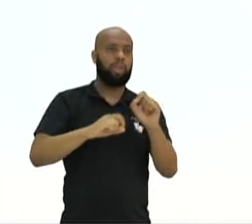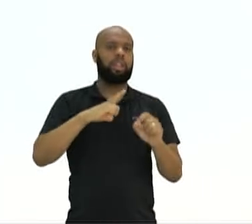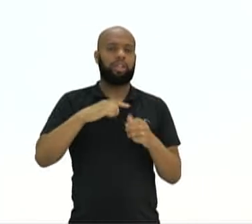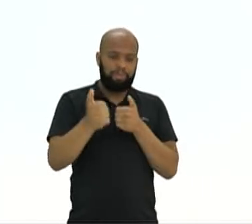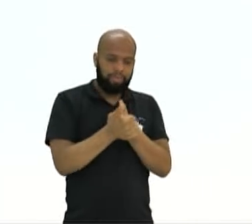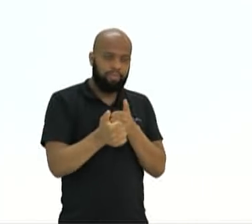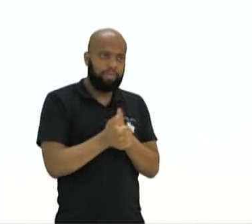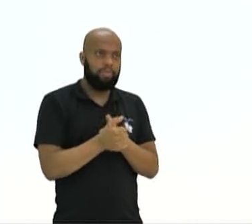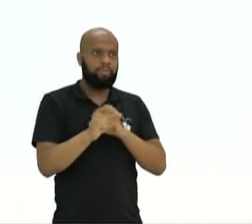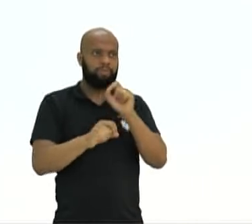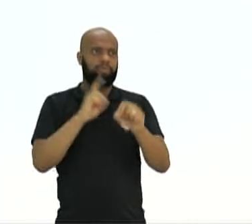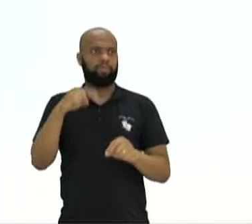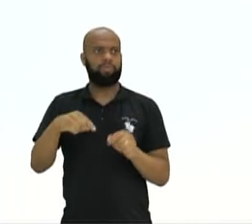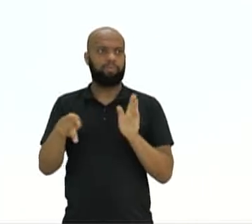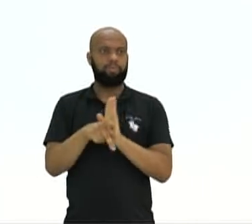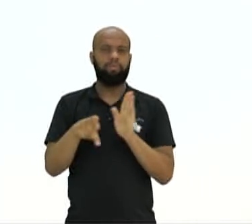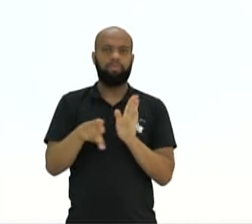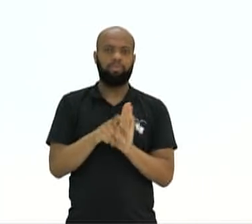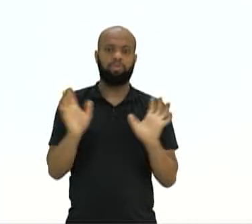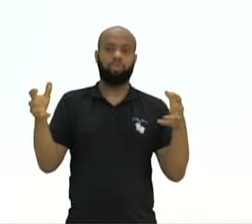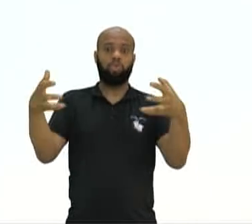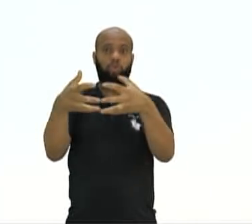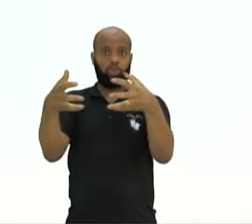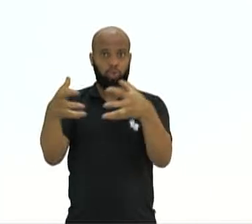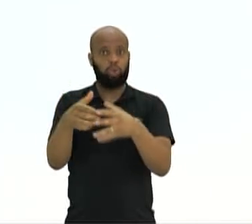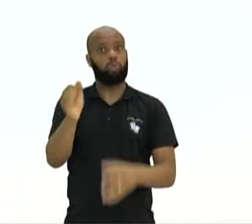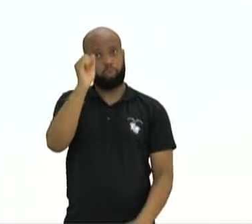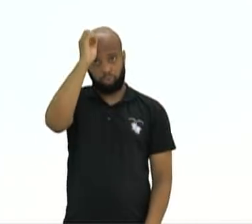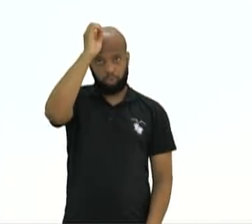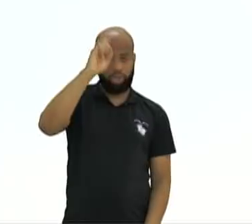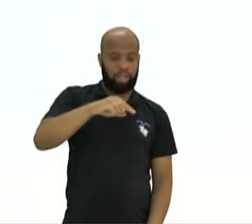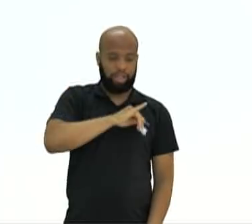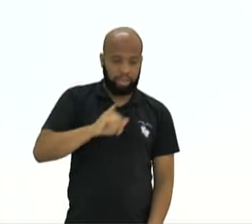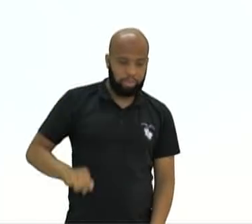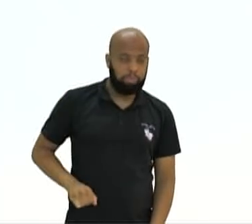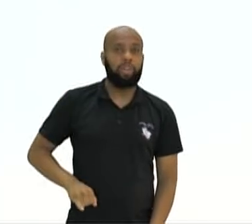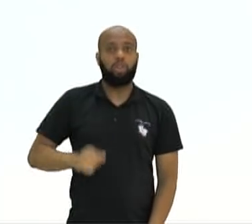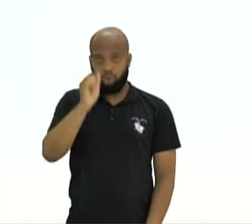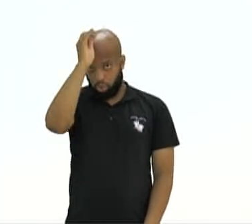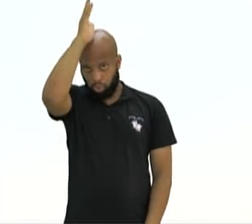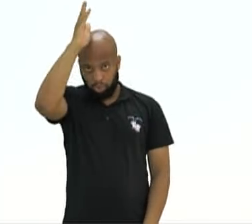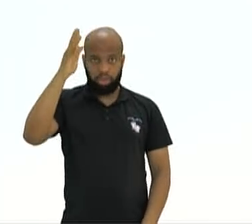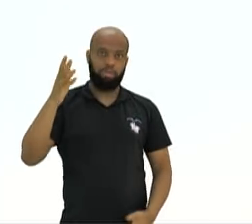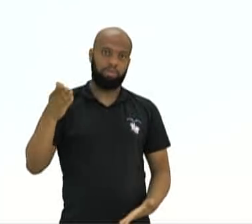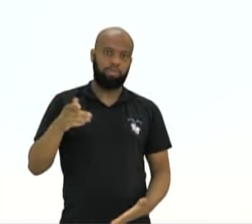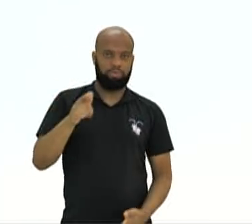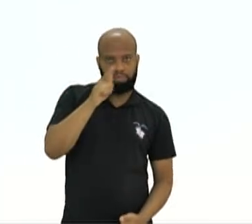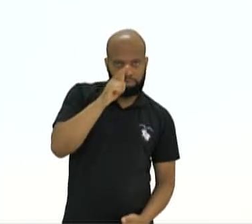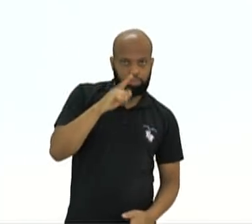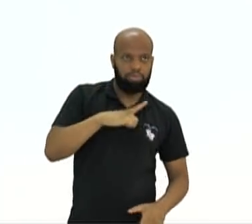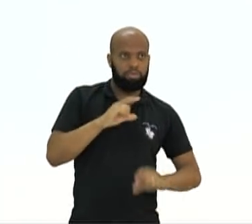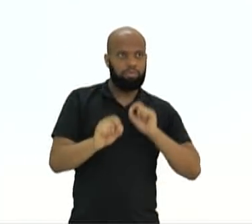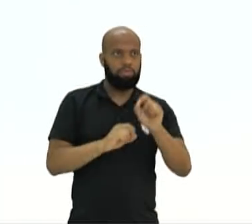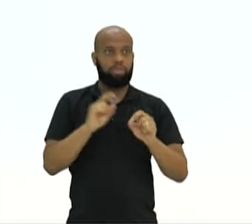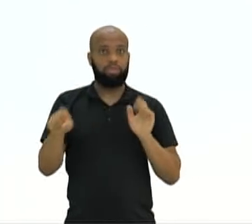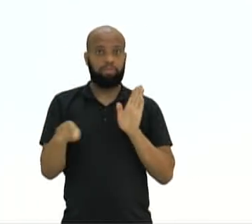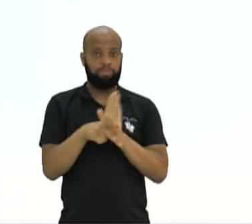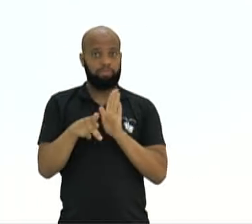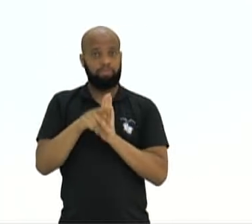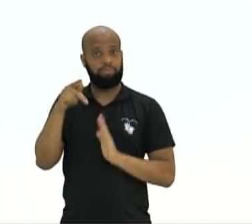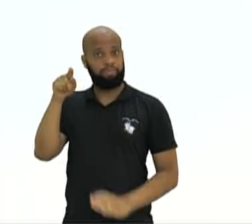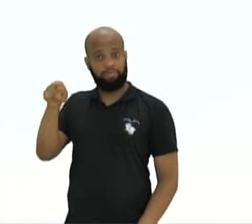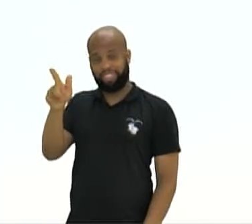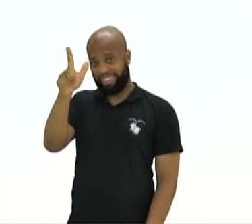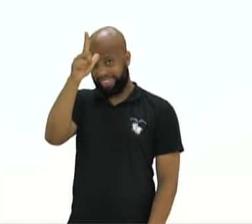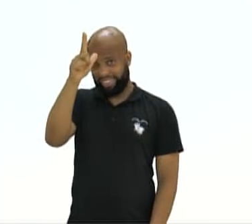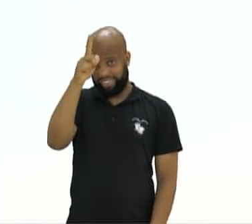proximidade ali que a gente chama de Sacro Império Romano Germânico, né? Então ele é de origem da Alemanha, tem uma coisa em comum com os holandeses,